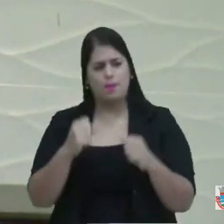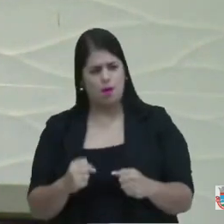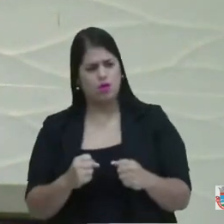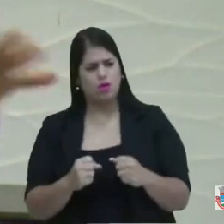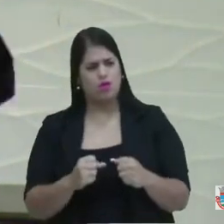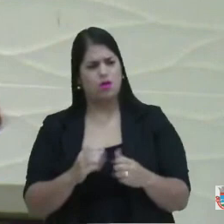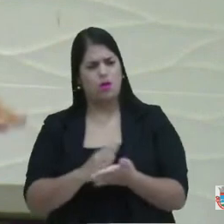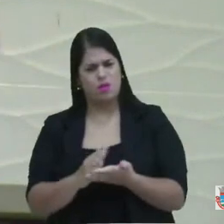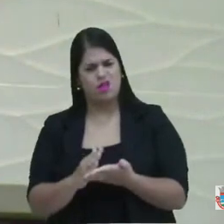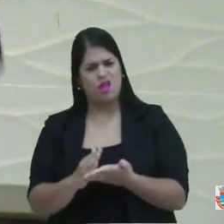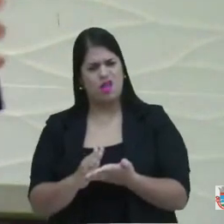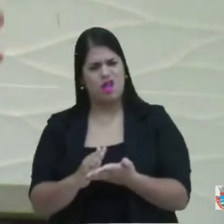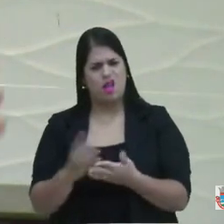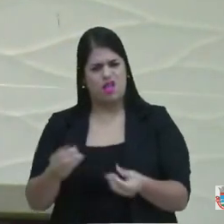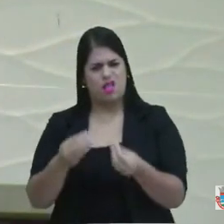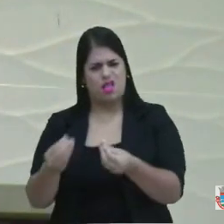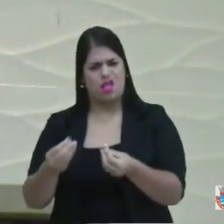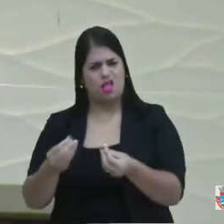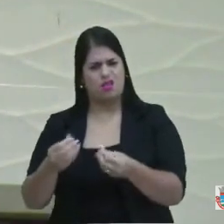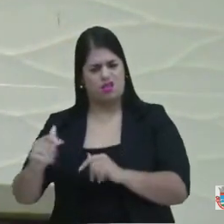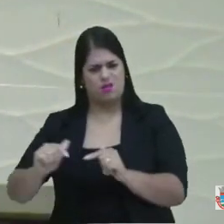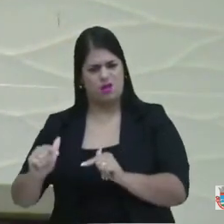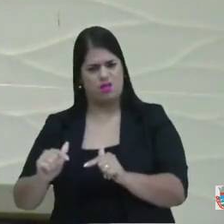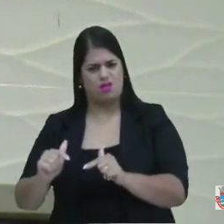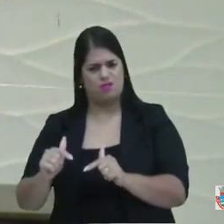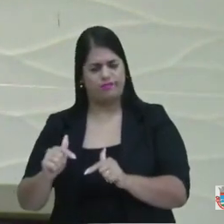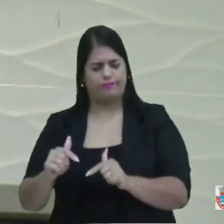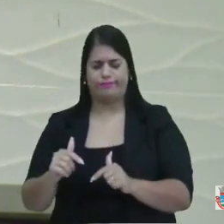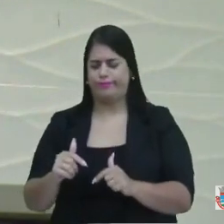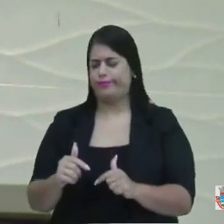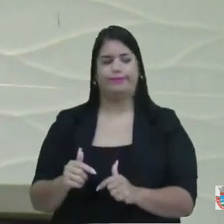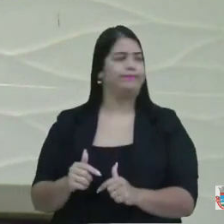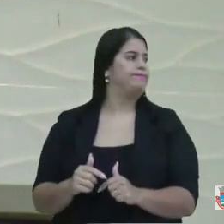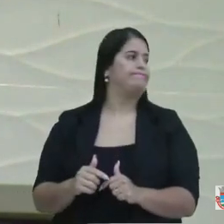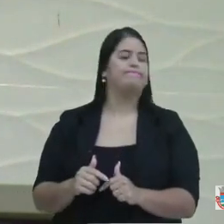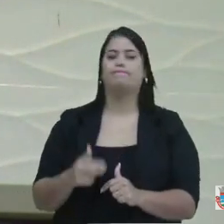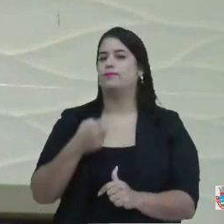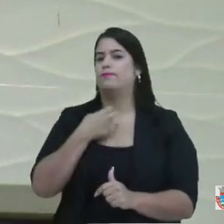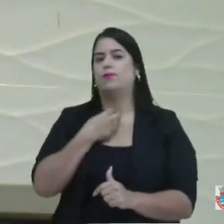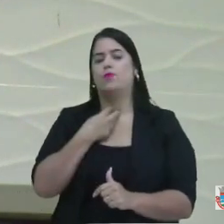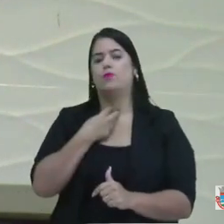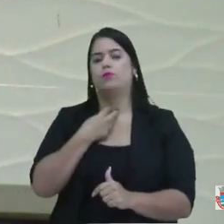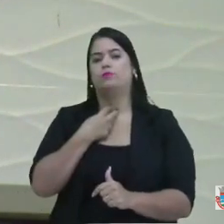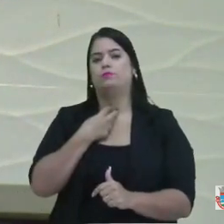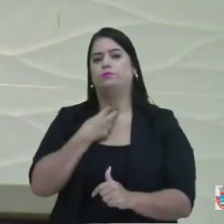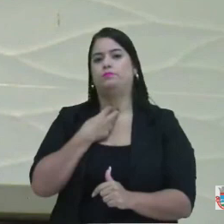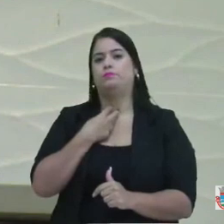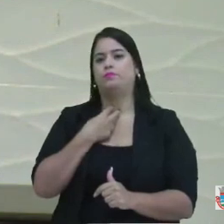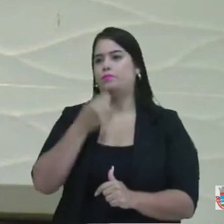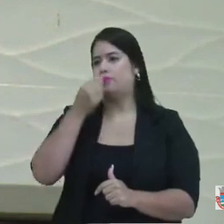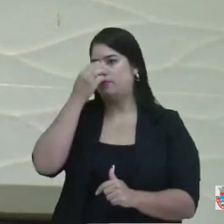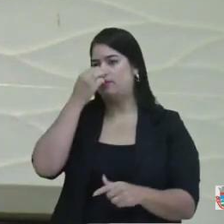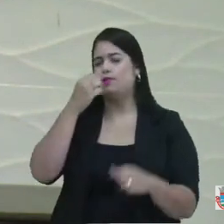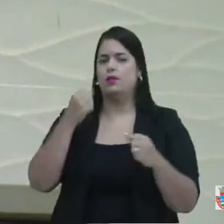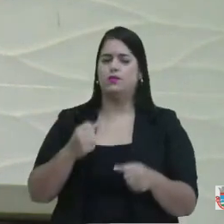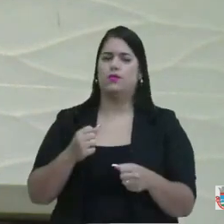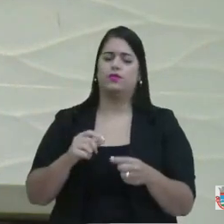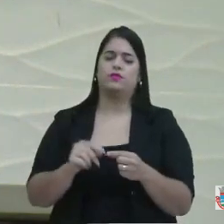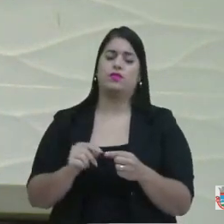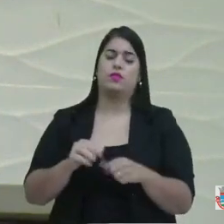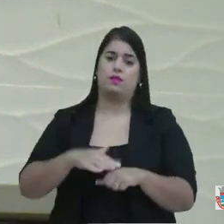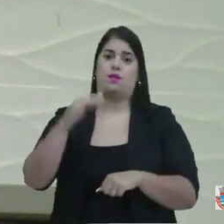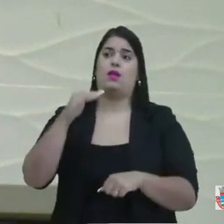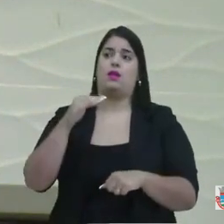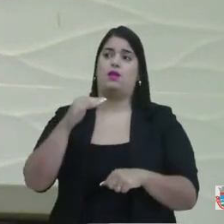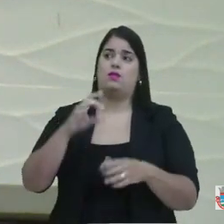funcionário? Não, que não pode não. Que o pessoal da Compesa vieram pouco, fizeram pouco e podia fazer muito mais se tivesse uma parceria